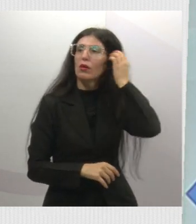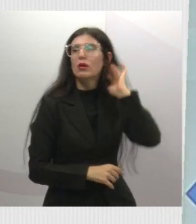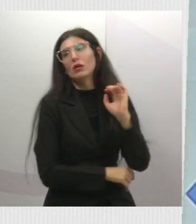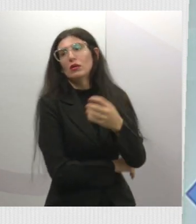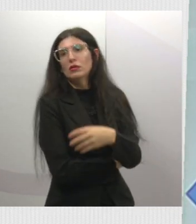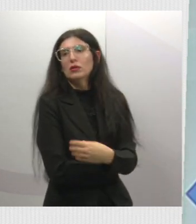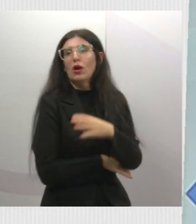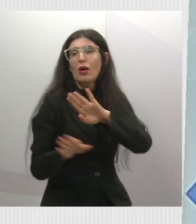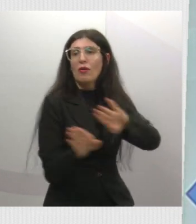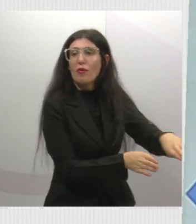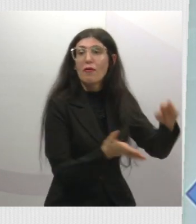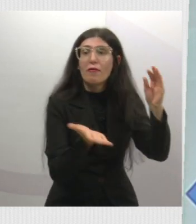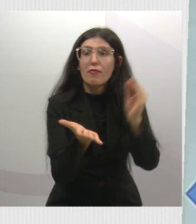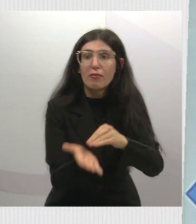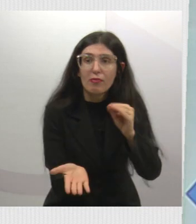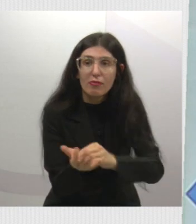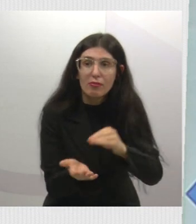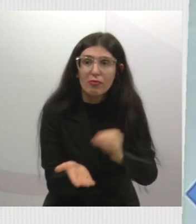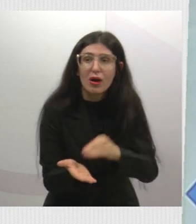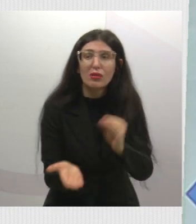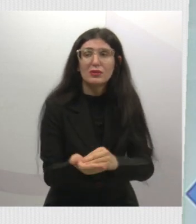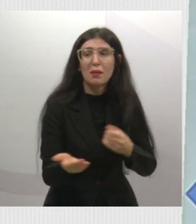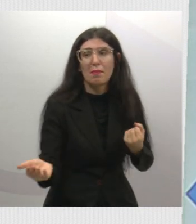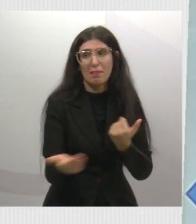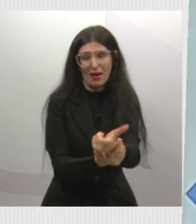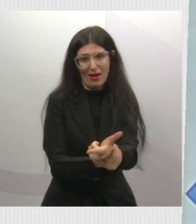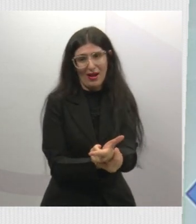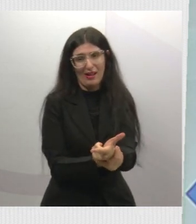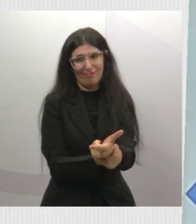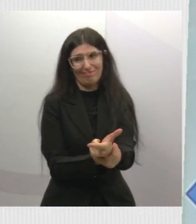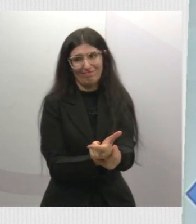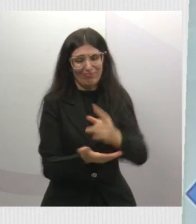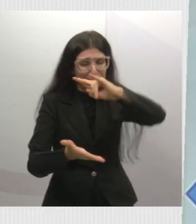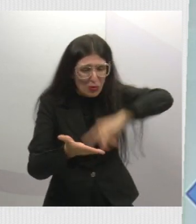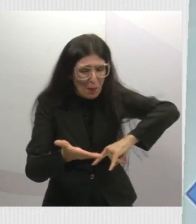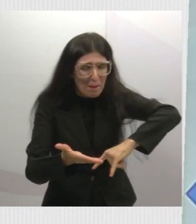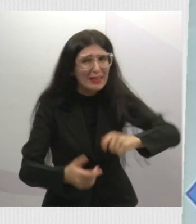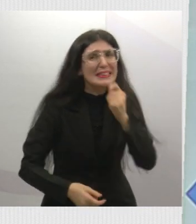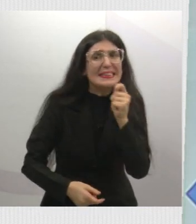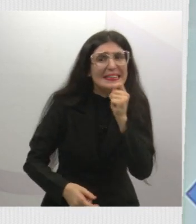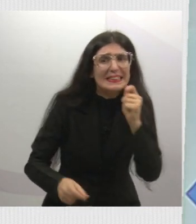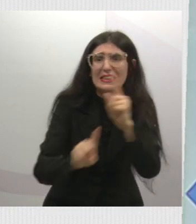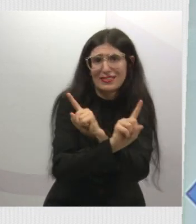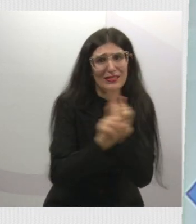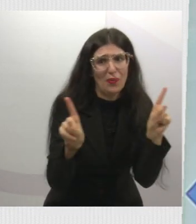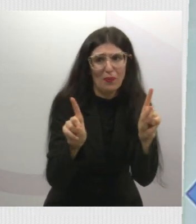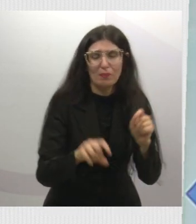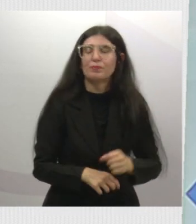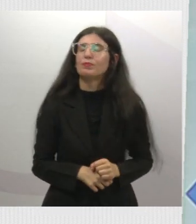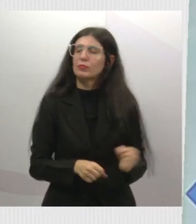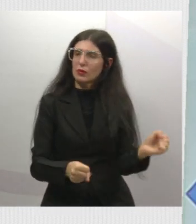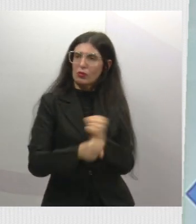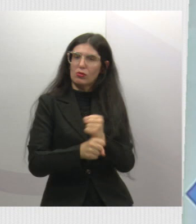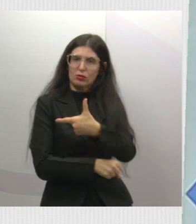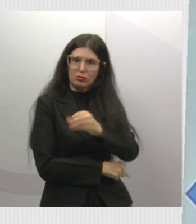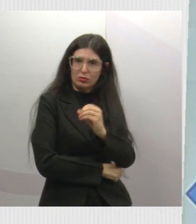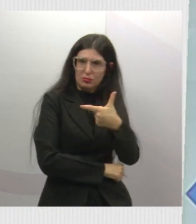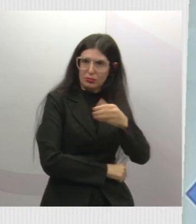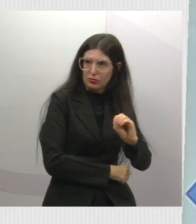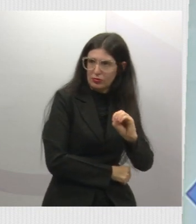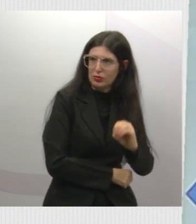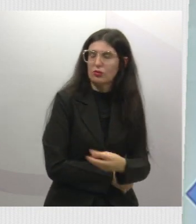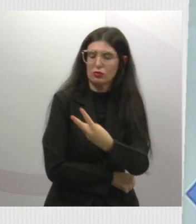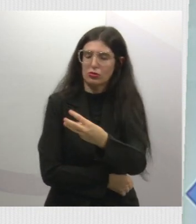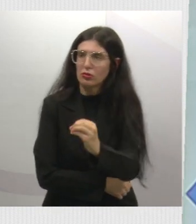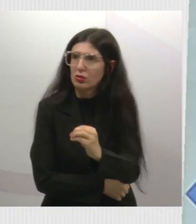30 milhões 371, são pagamentos feitos no ano 2020 que não